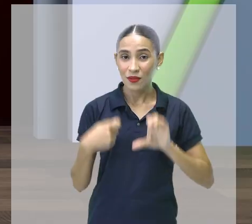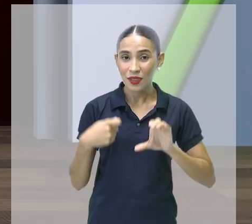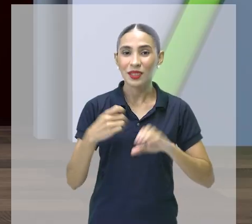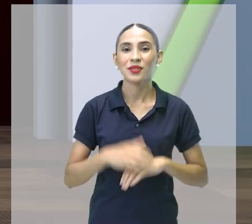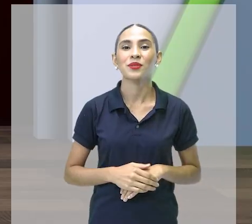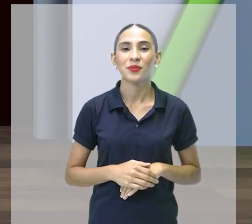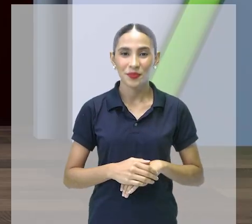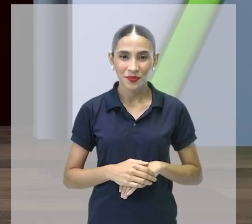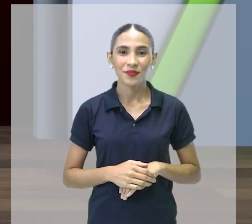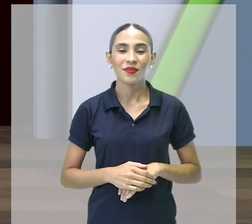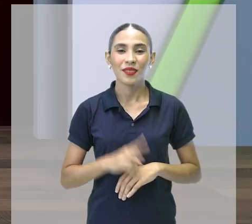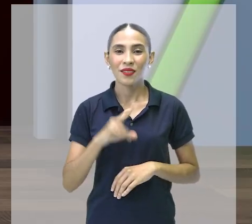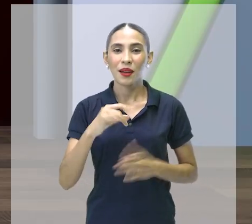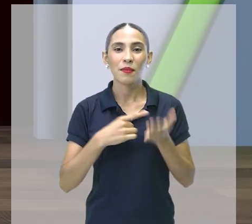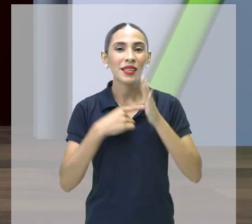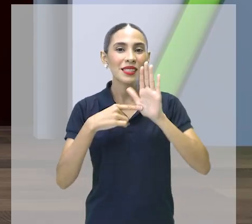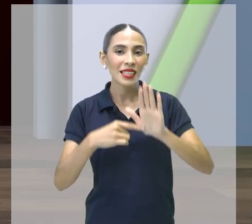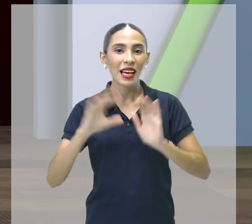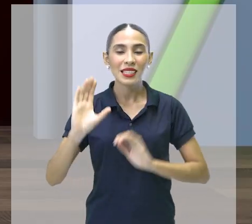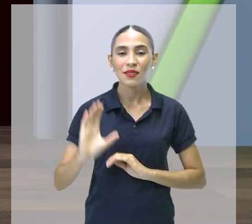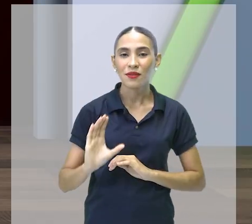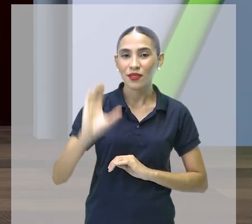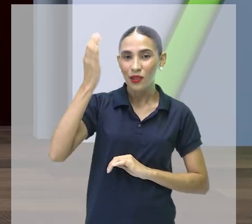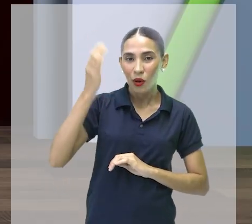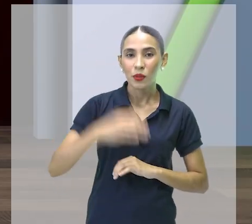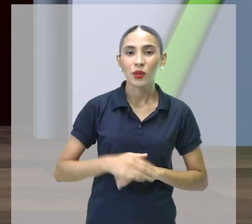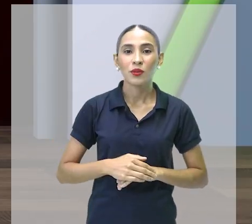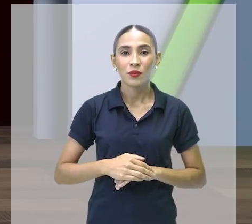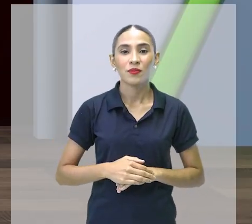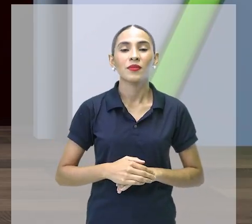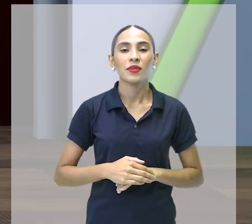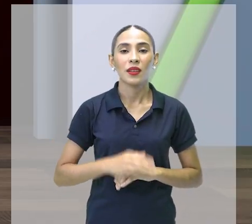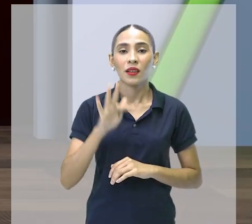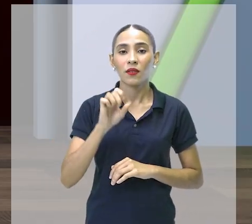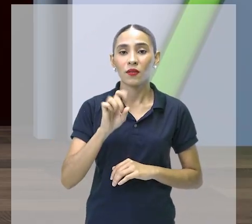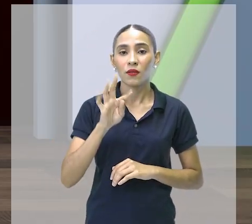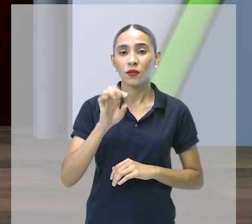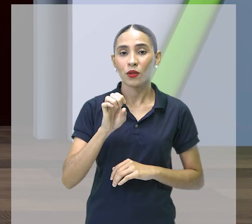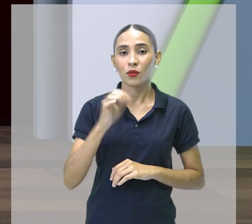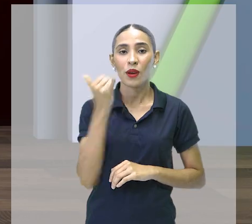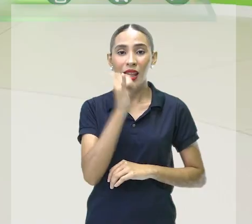o vídeo que representa esse fenômeno do efeito fotoelétrico.